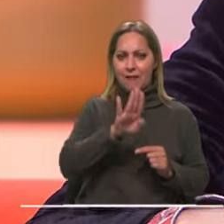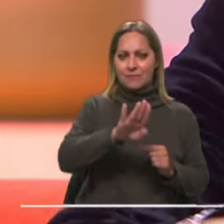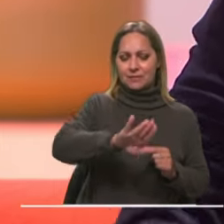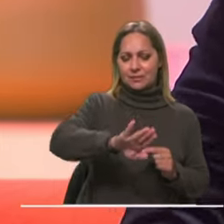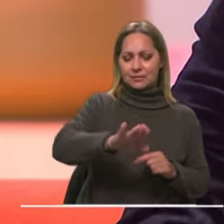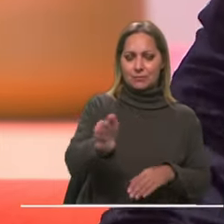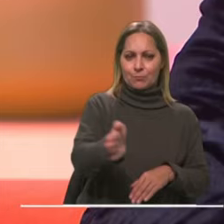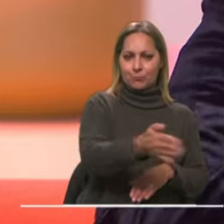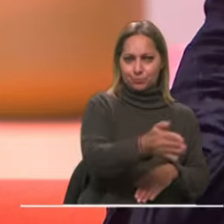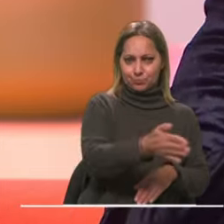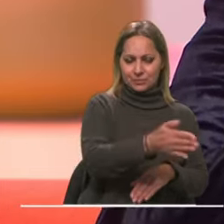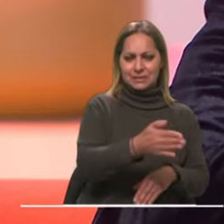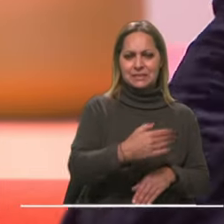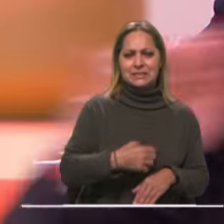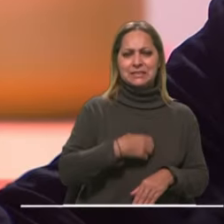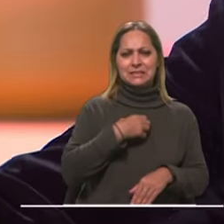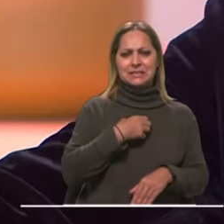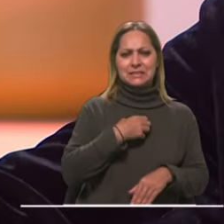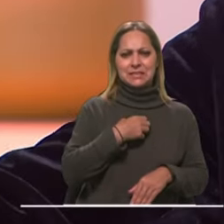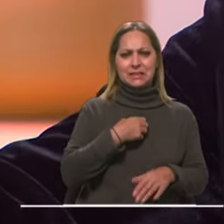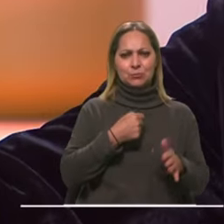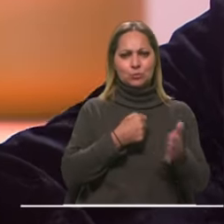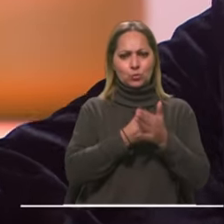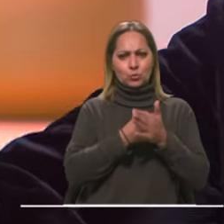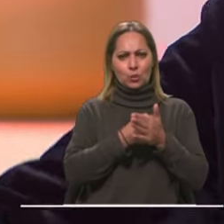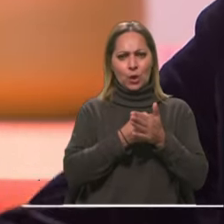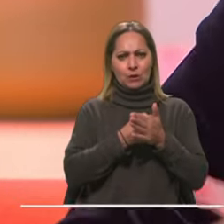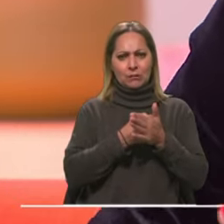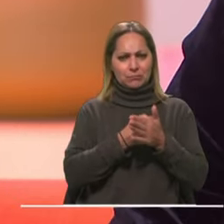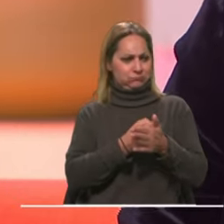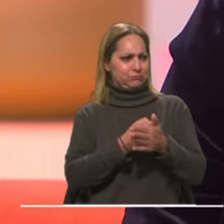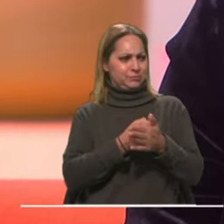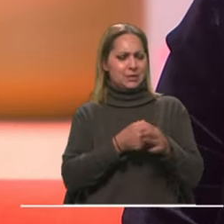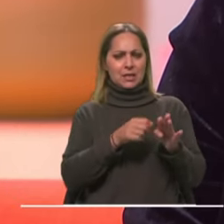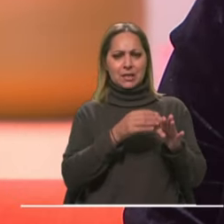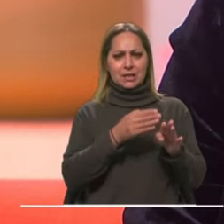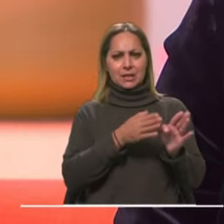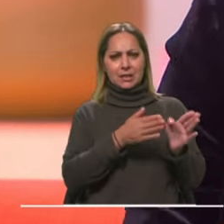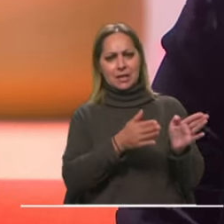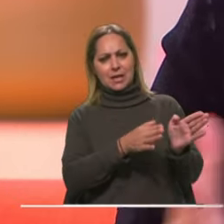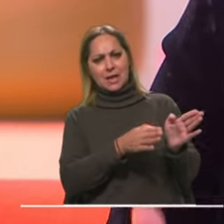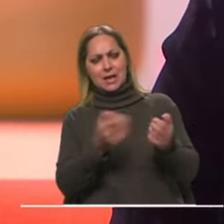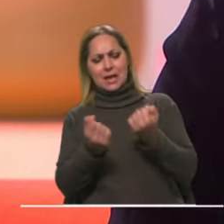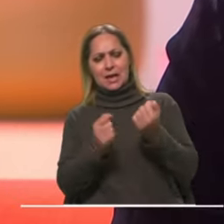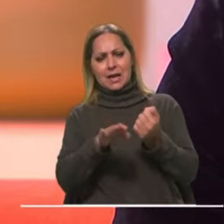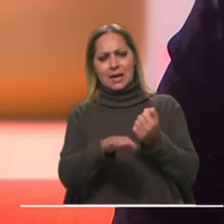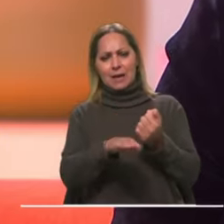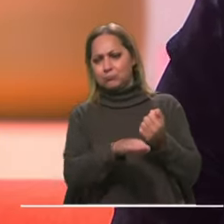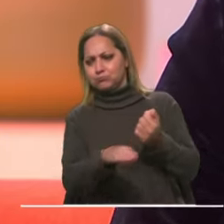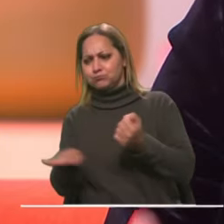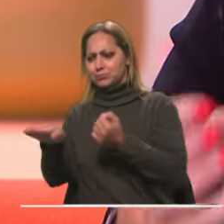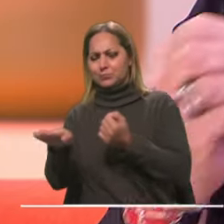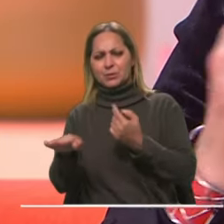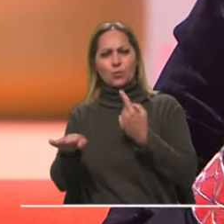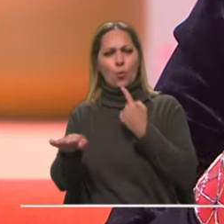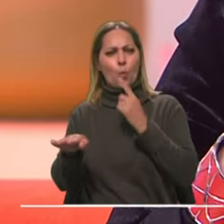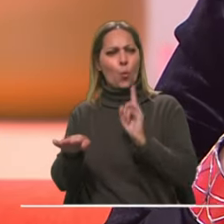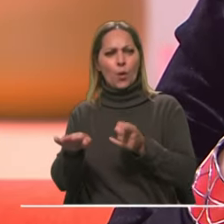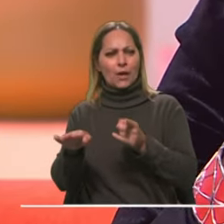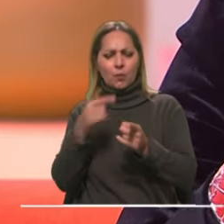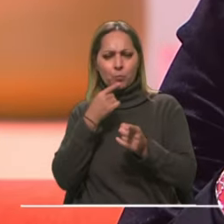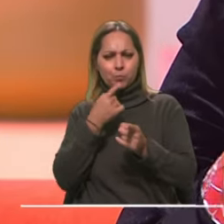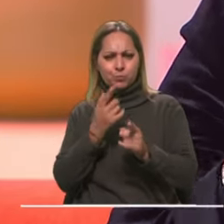lado esquerdo da carrinha, que nos manda para os ralhos da direita, mas sem percebermos exatamente o quê.